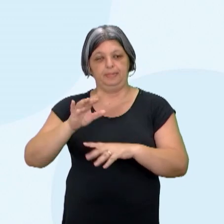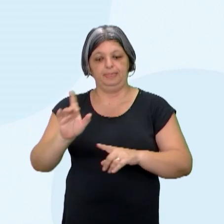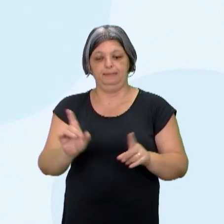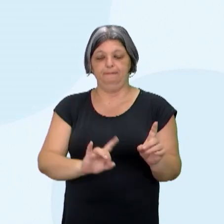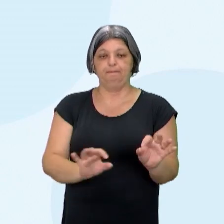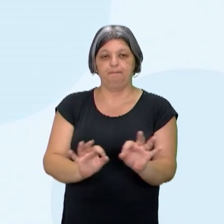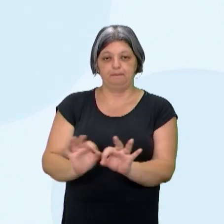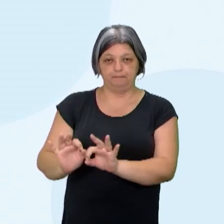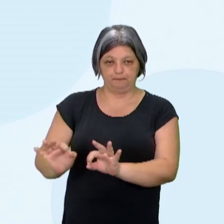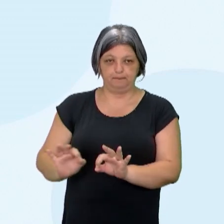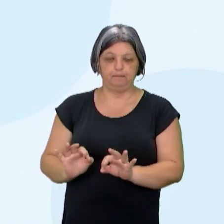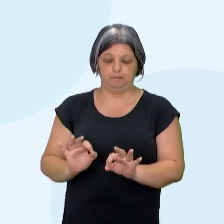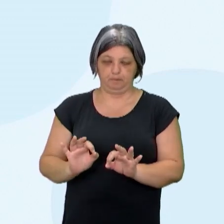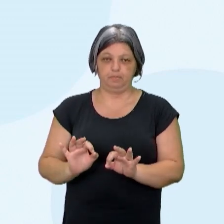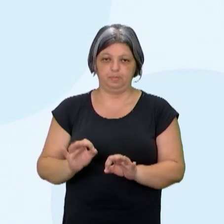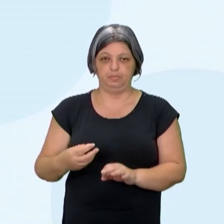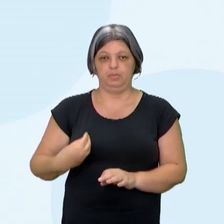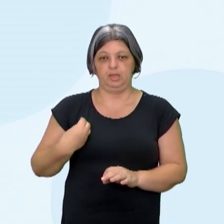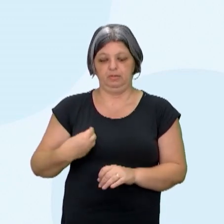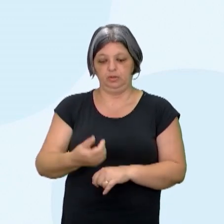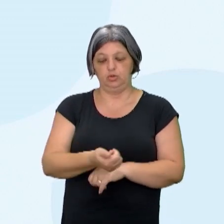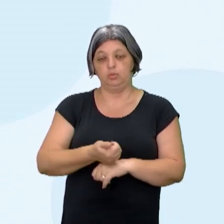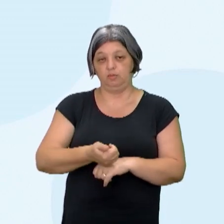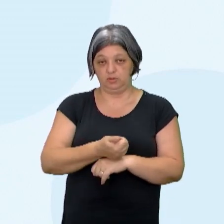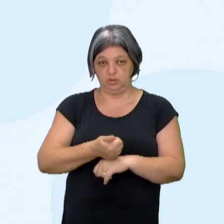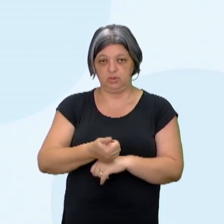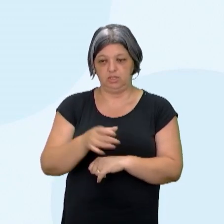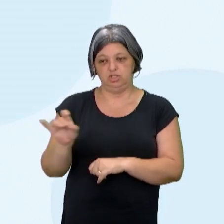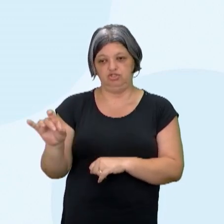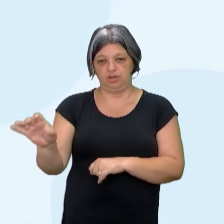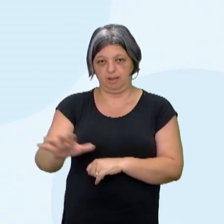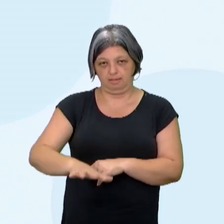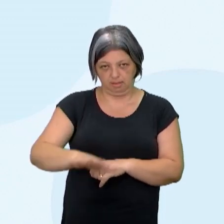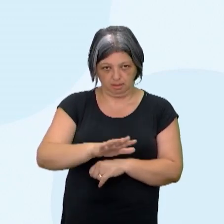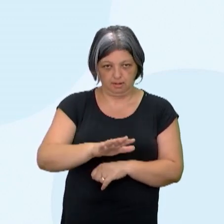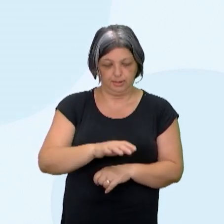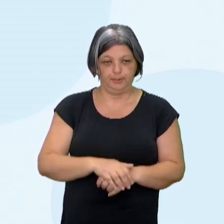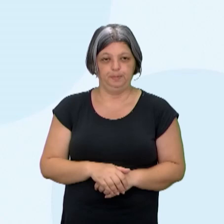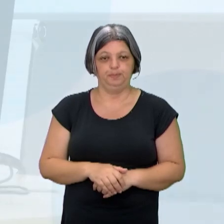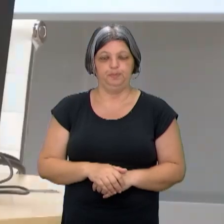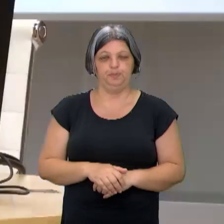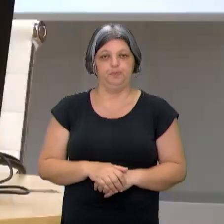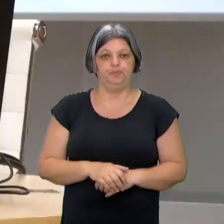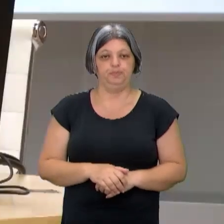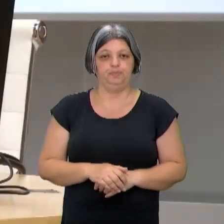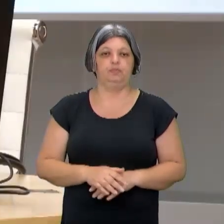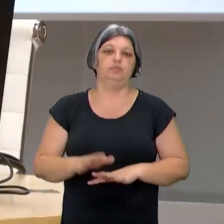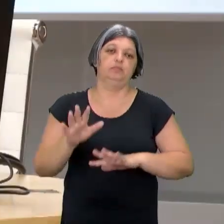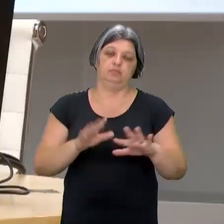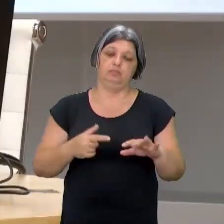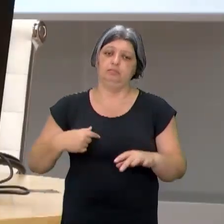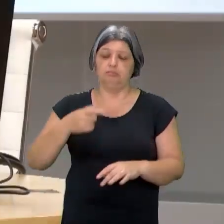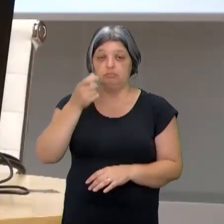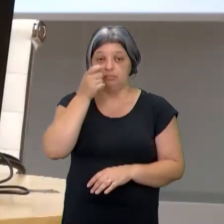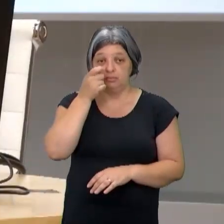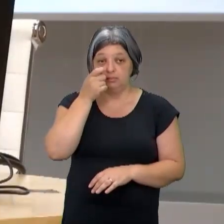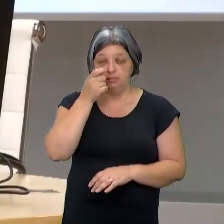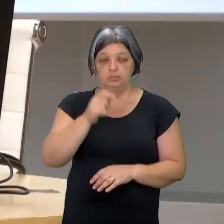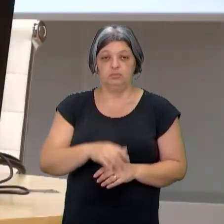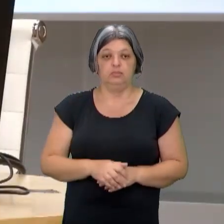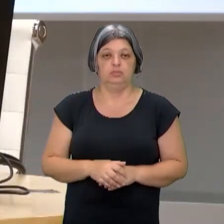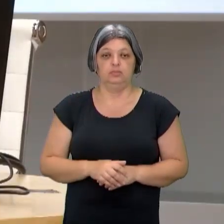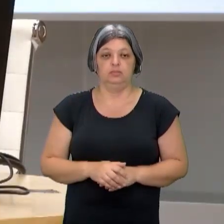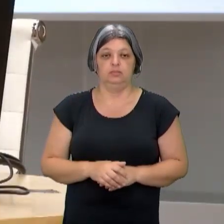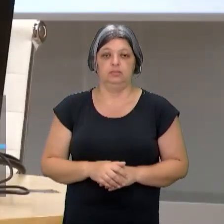gerenciar, a organizar a vida dos profissionais, tá? De cada área. Por isso que talvez essa, no caso, seja bem interessante não